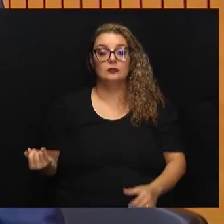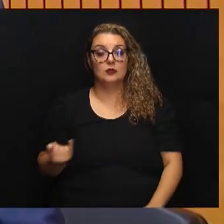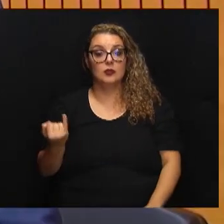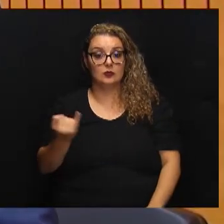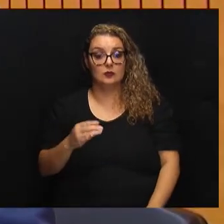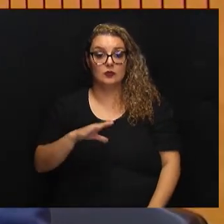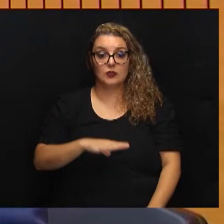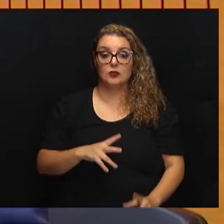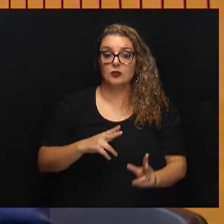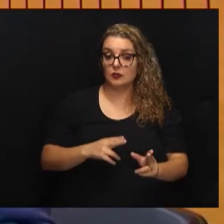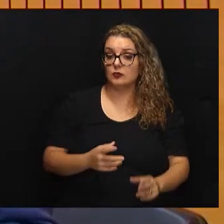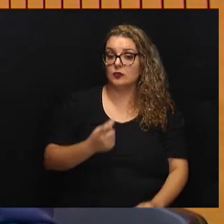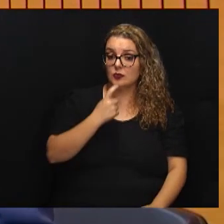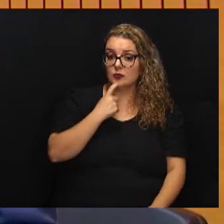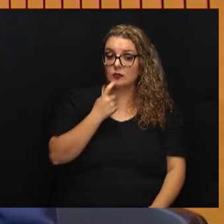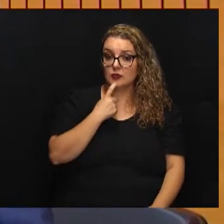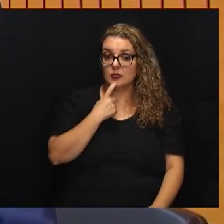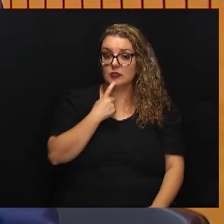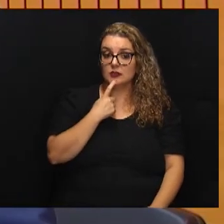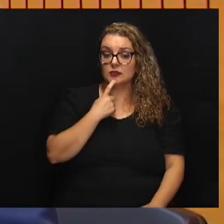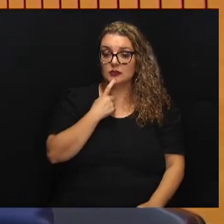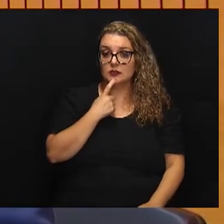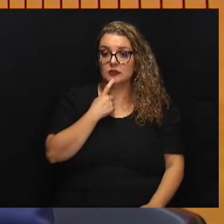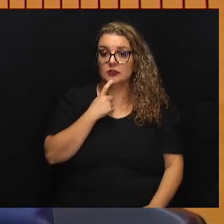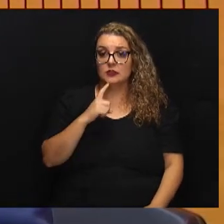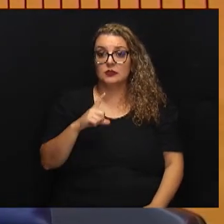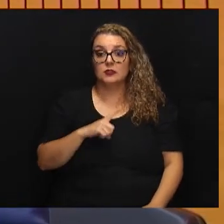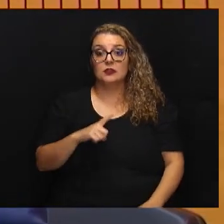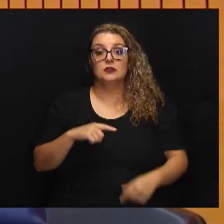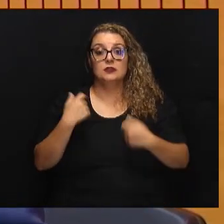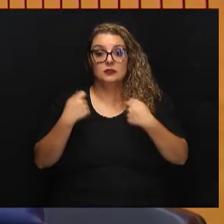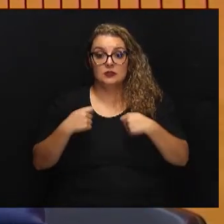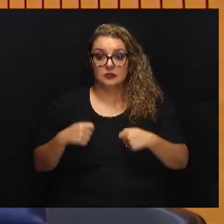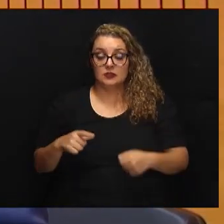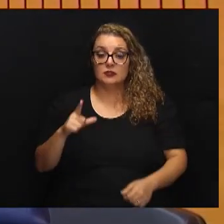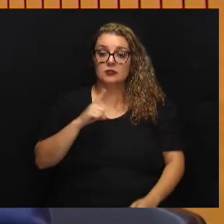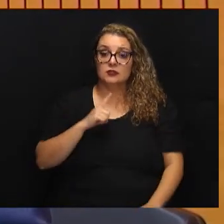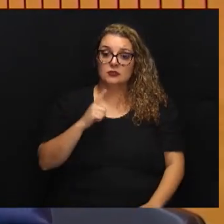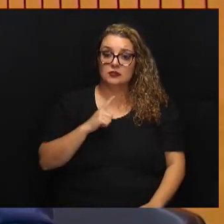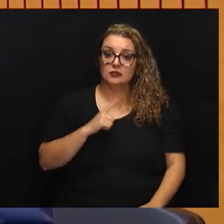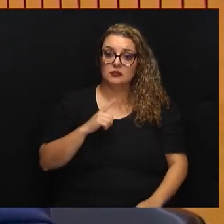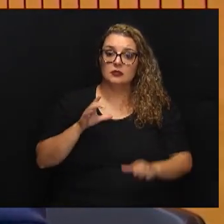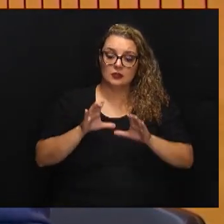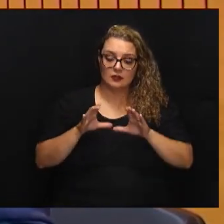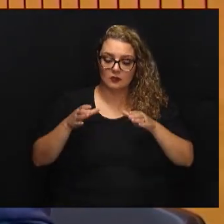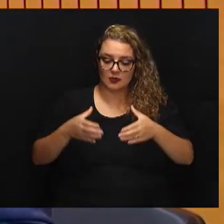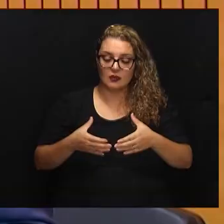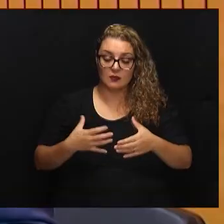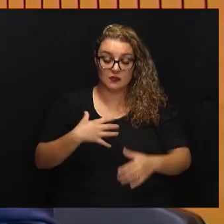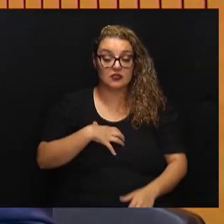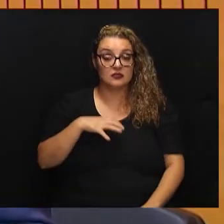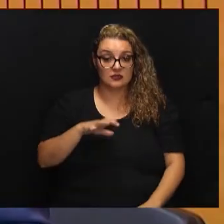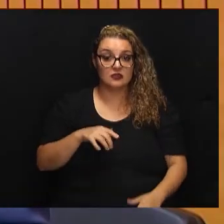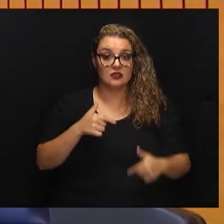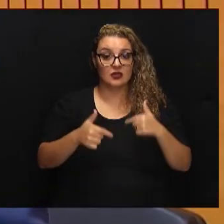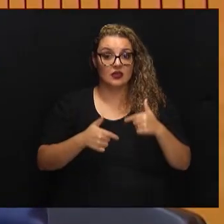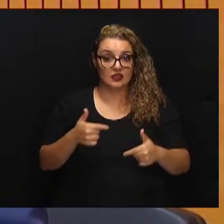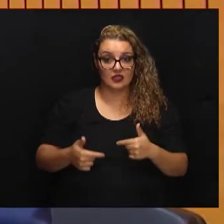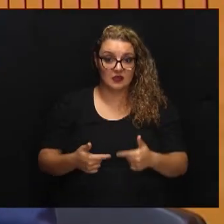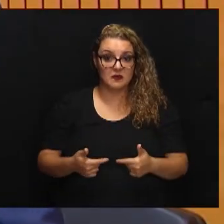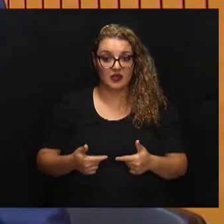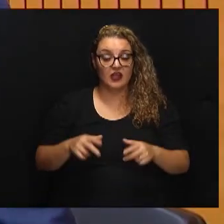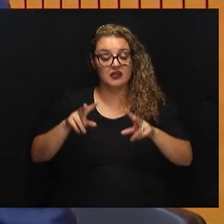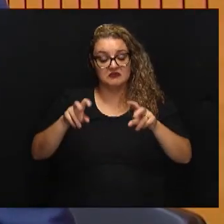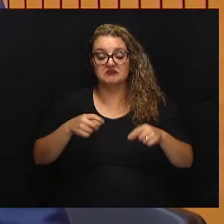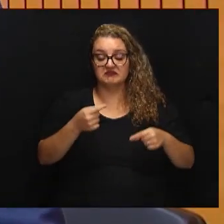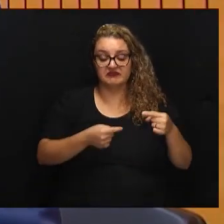como Campinas, ela tem essa necessidade, né, de ter uma comissão desse porte para tratar de um assunto tão polêmico que